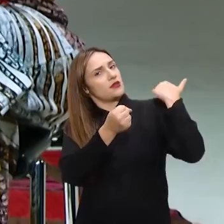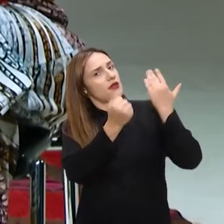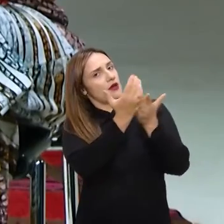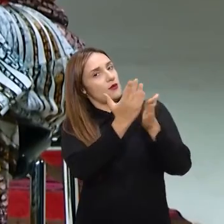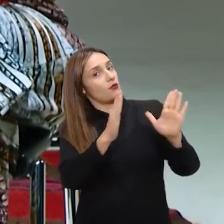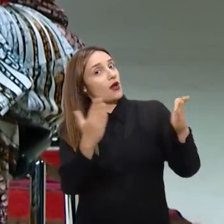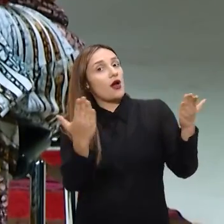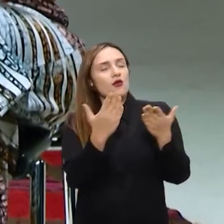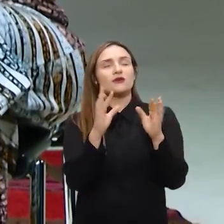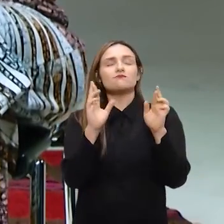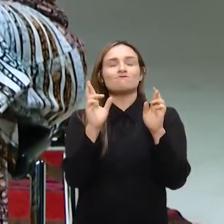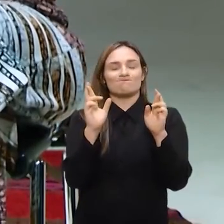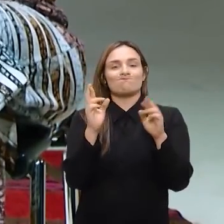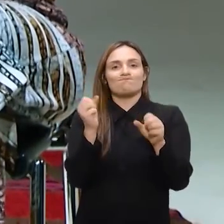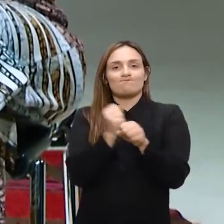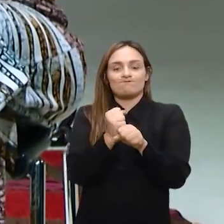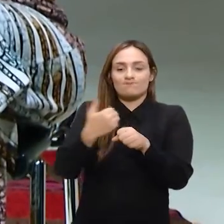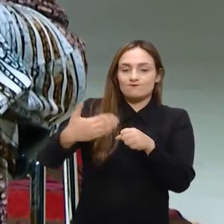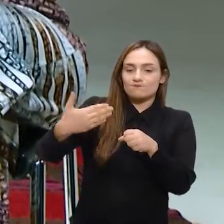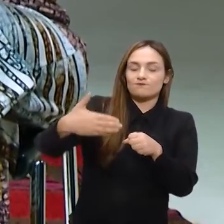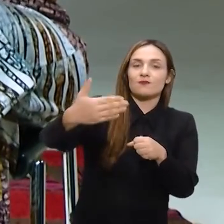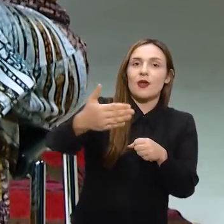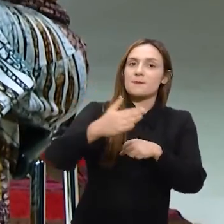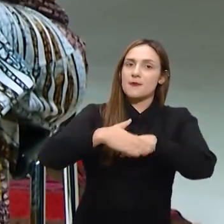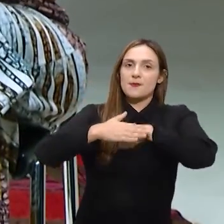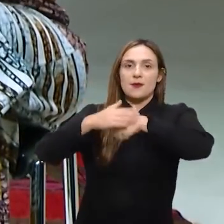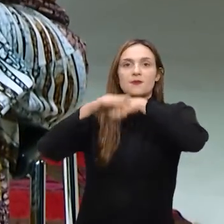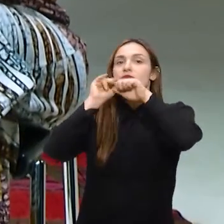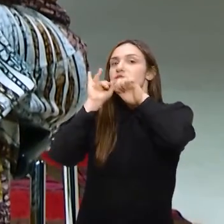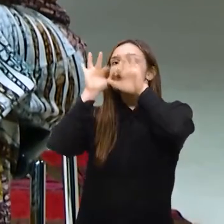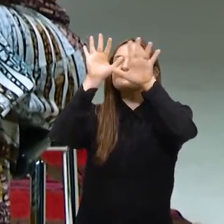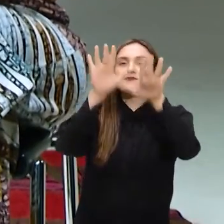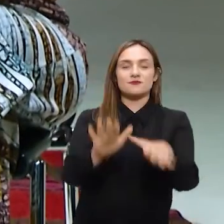que passou. E desejo que o próximo